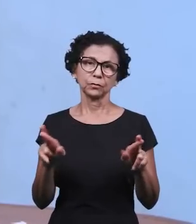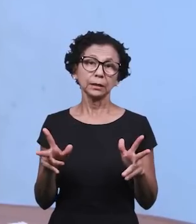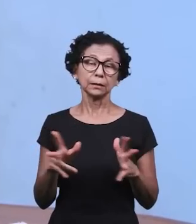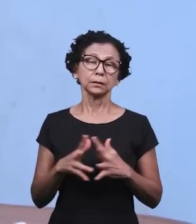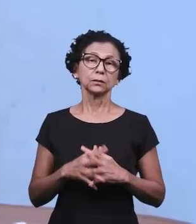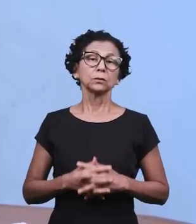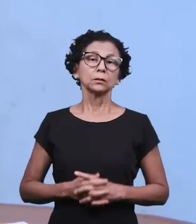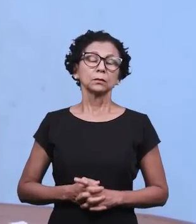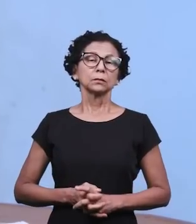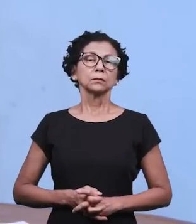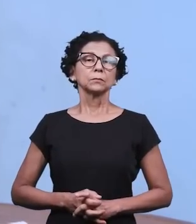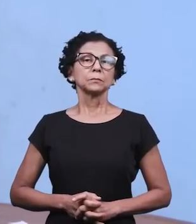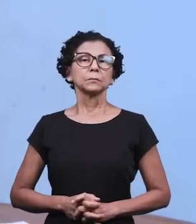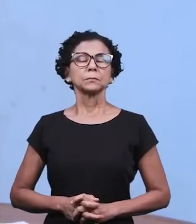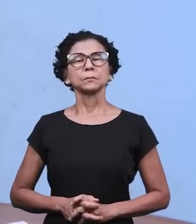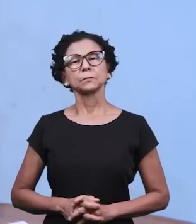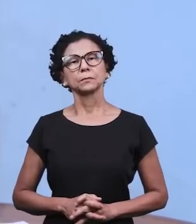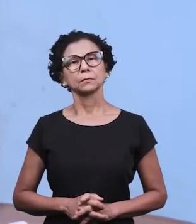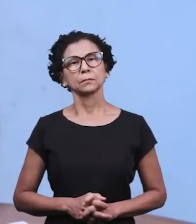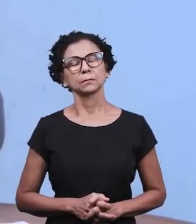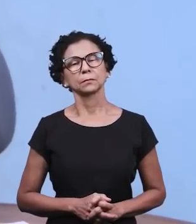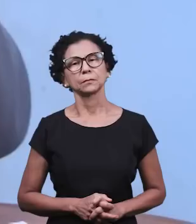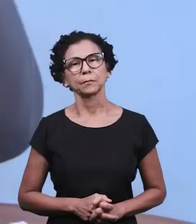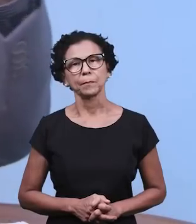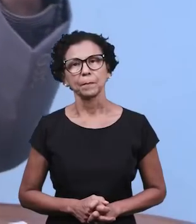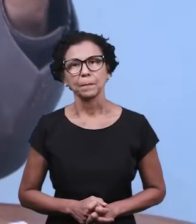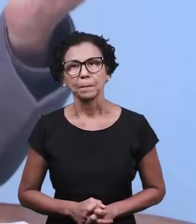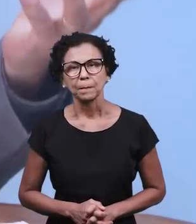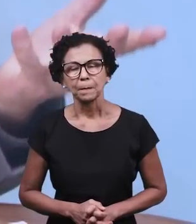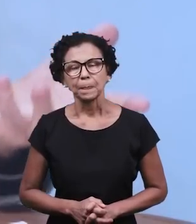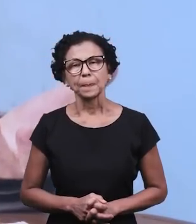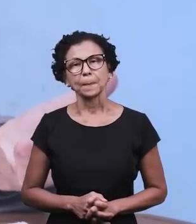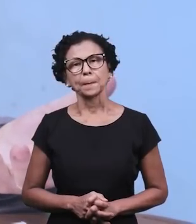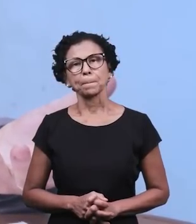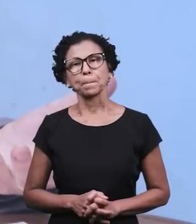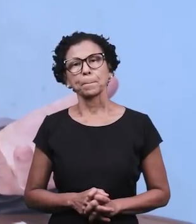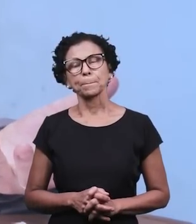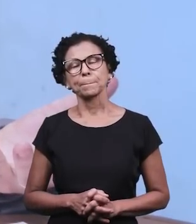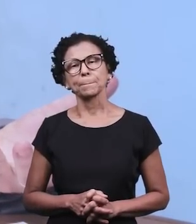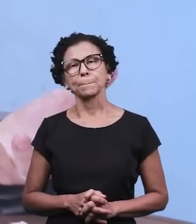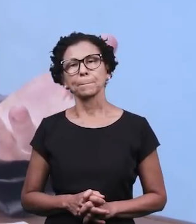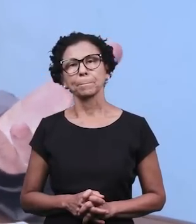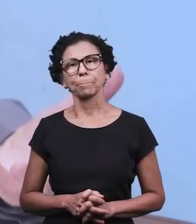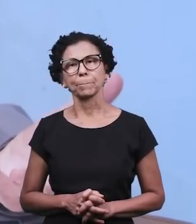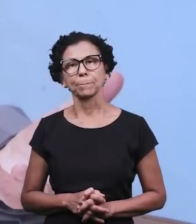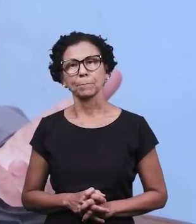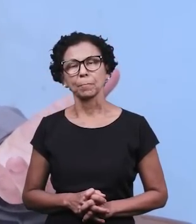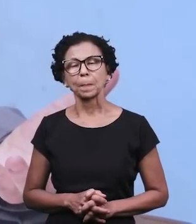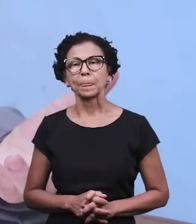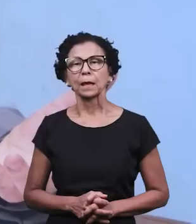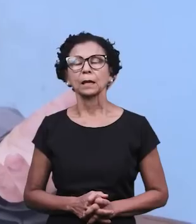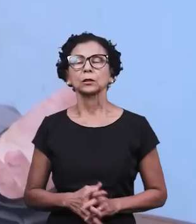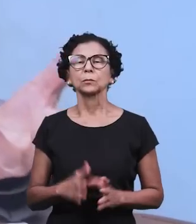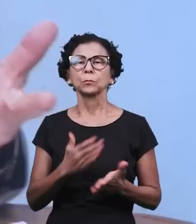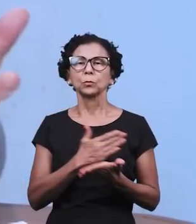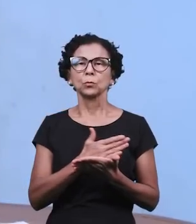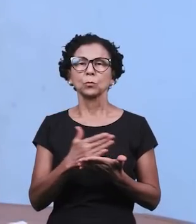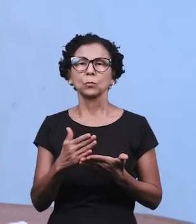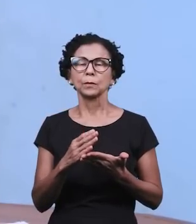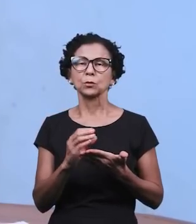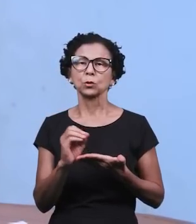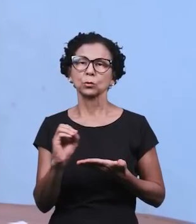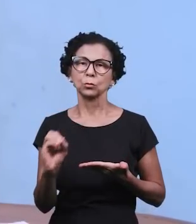75, quando foi para Harã, tinha 145. Terá morreu com 205, então ele estava vivo.